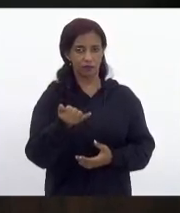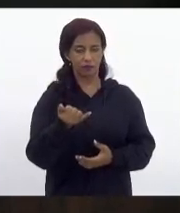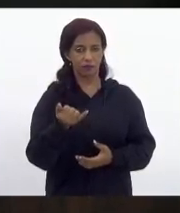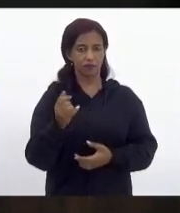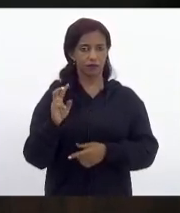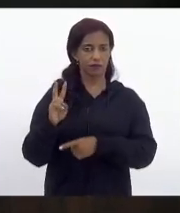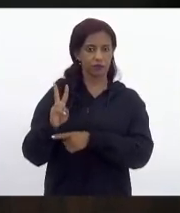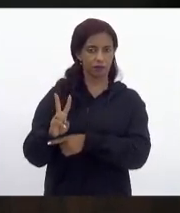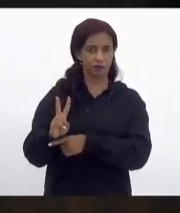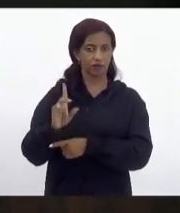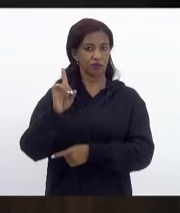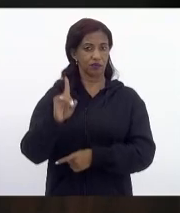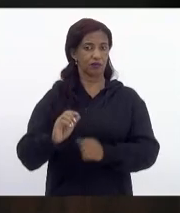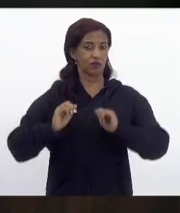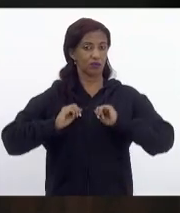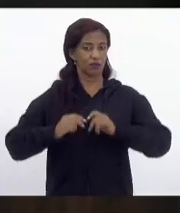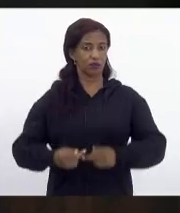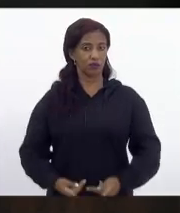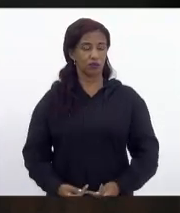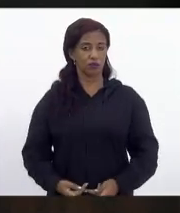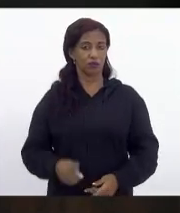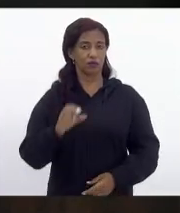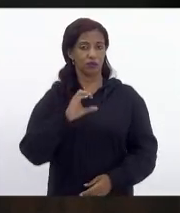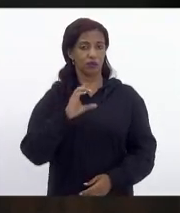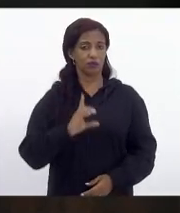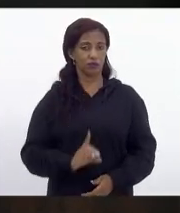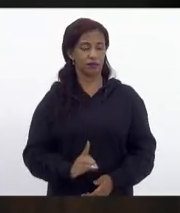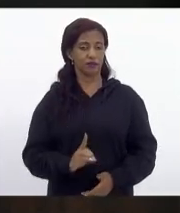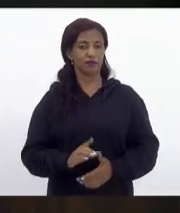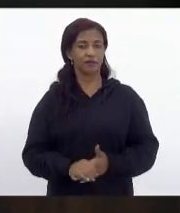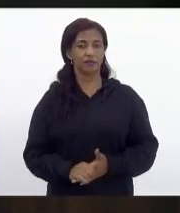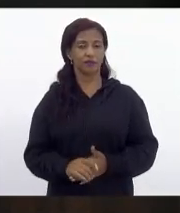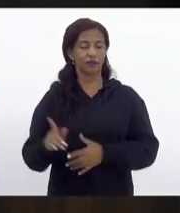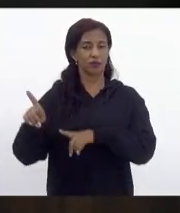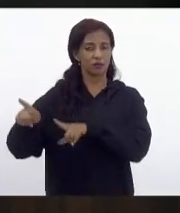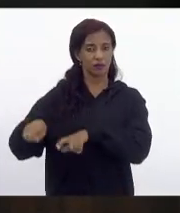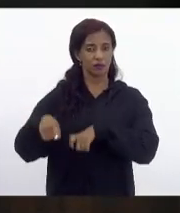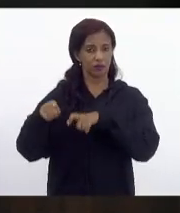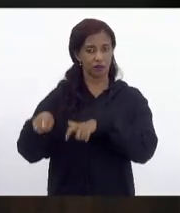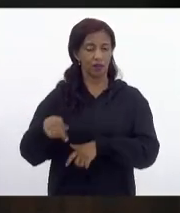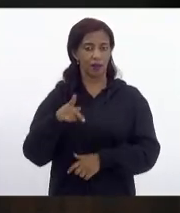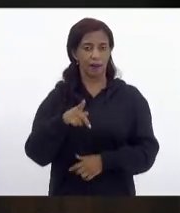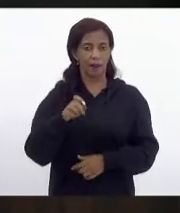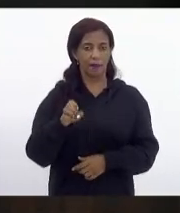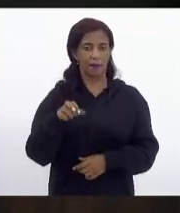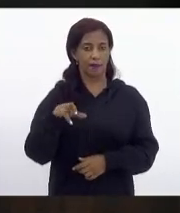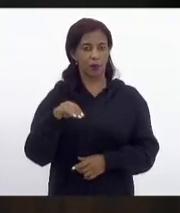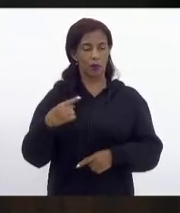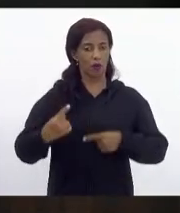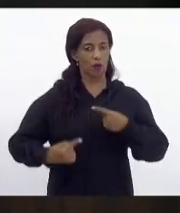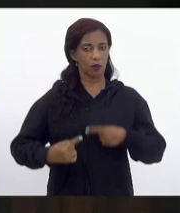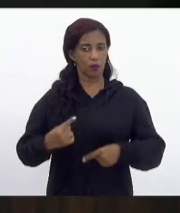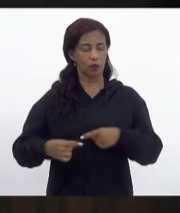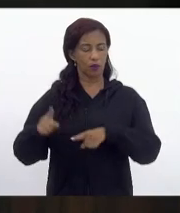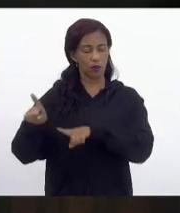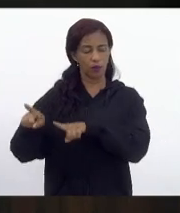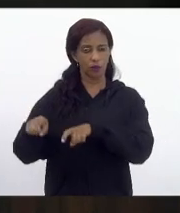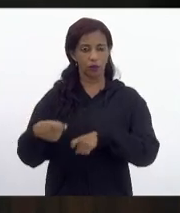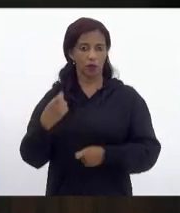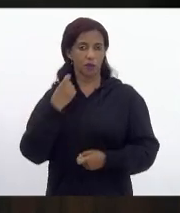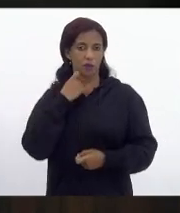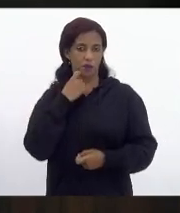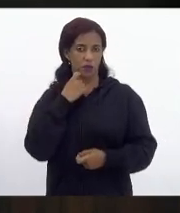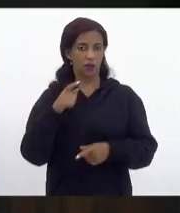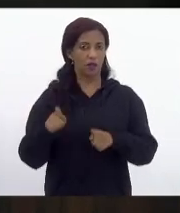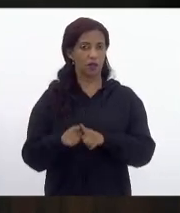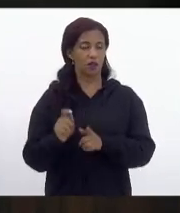defesa dos direitos humanos e cidadania, de agricultura pecuária e política rural, agrária e pesqueira,